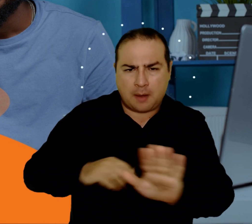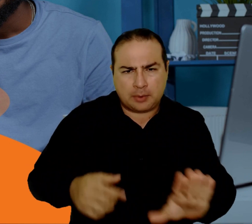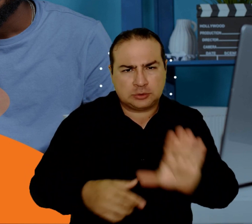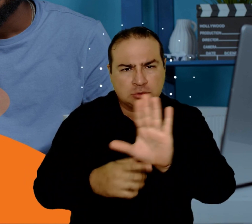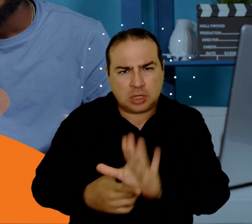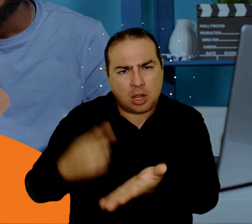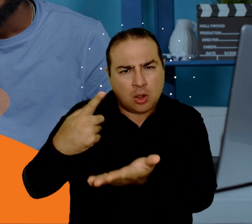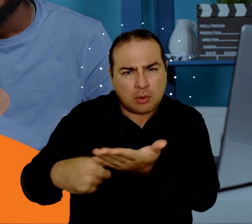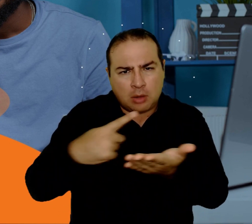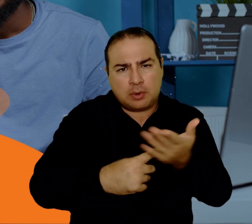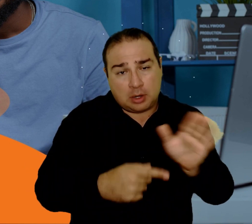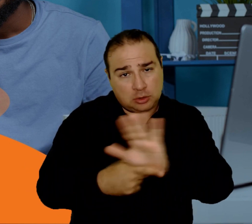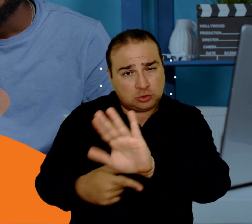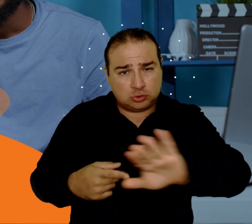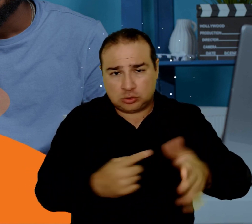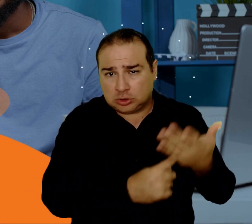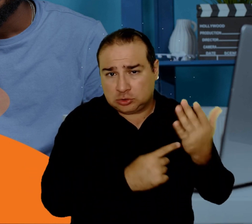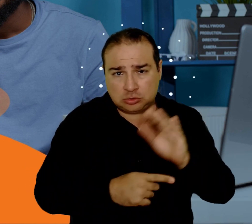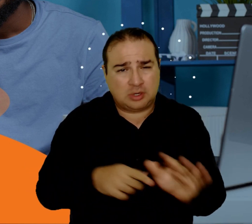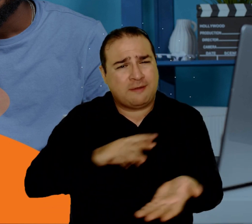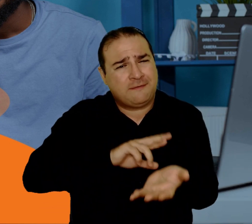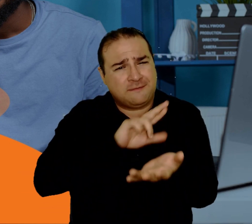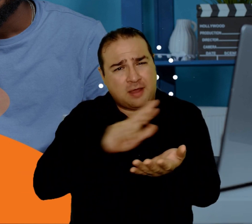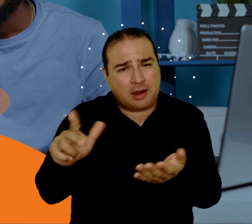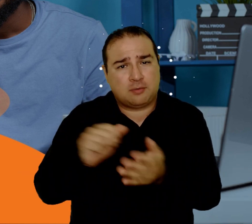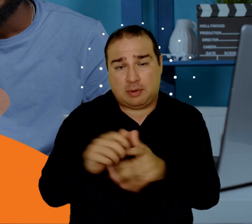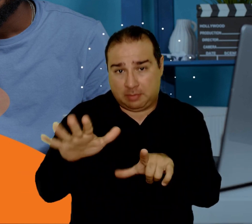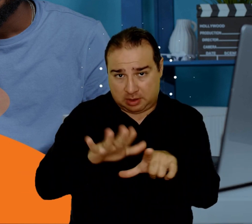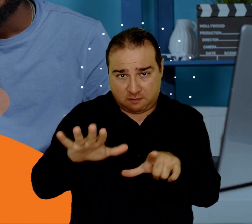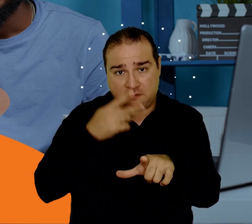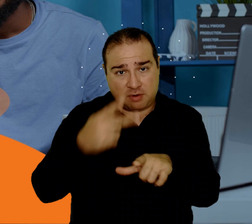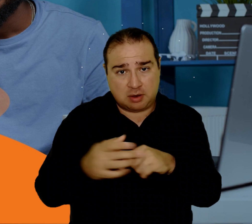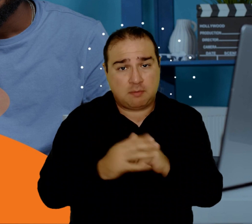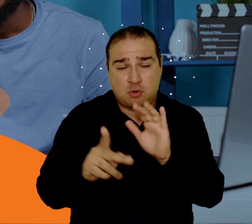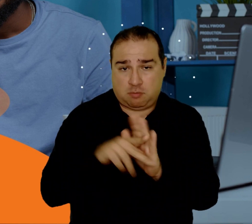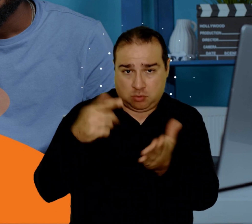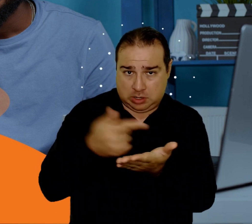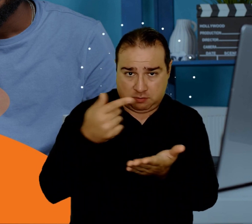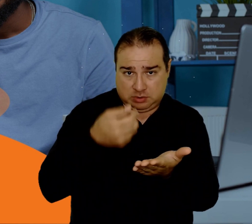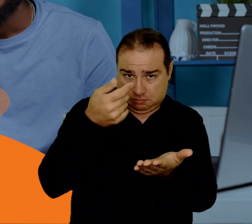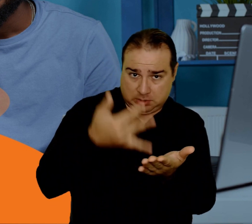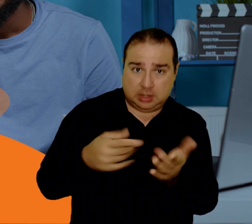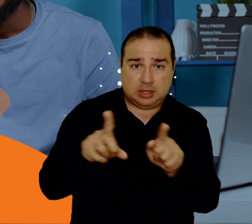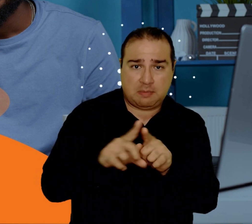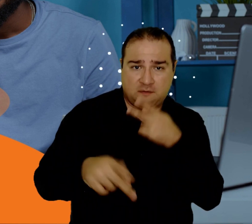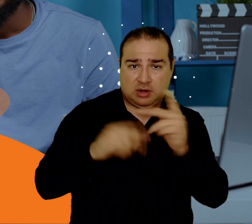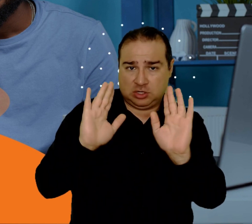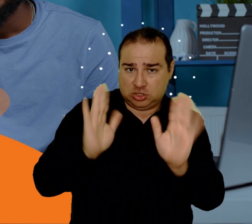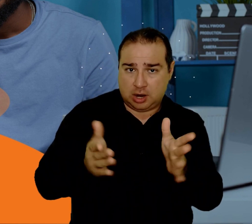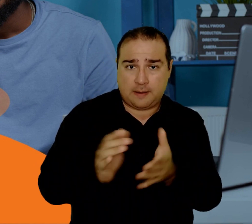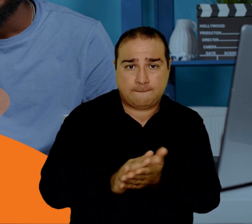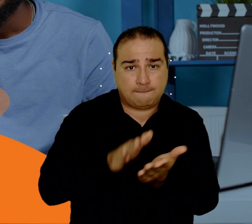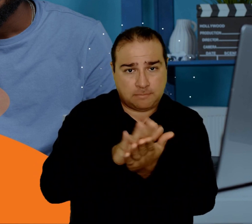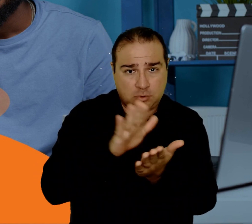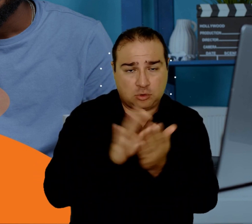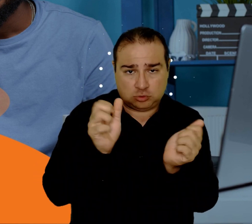estabelecer cooperação. Quer dizer, tem muitos casos que estão naquela plataforma que eu citei, no próprio livro